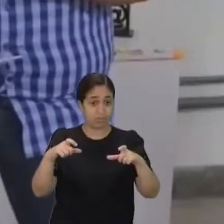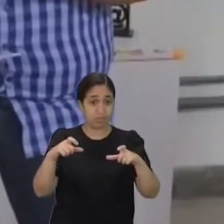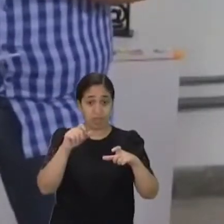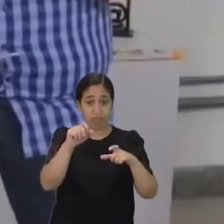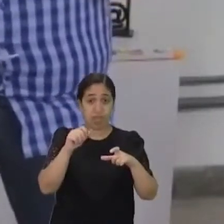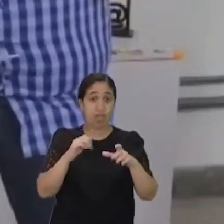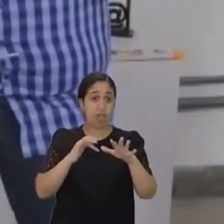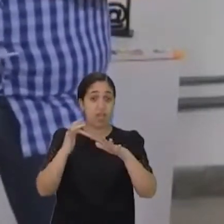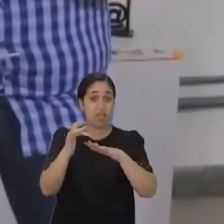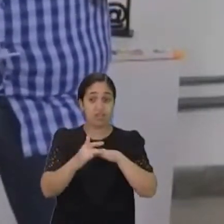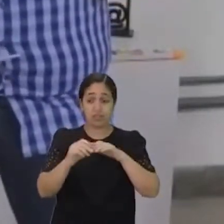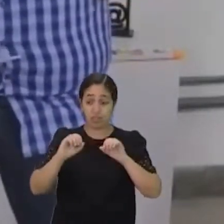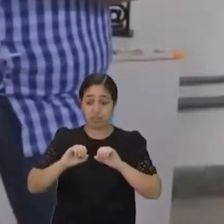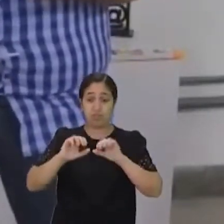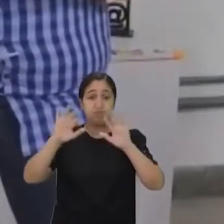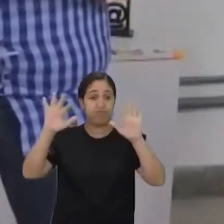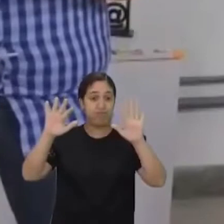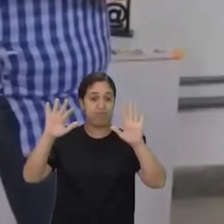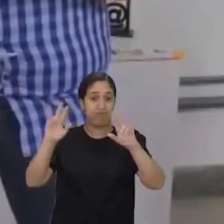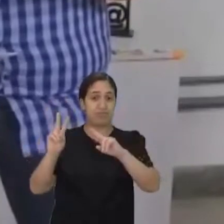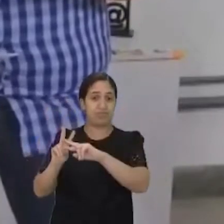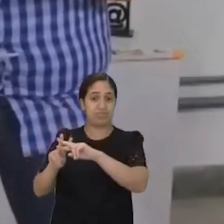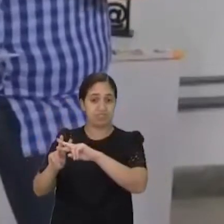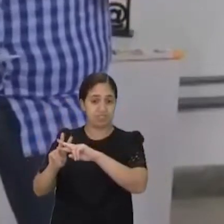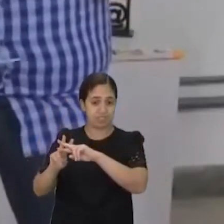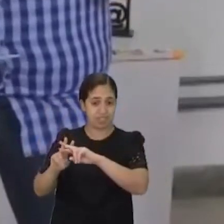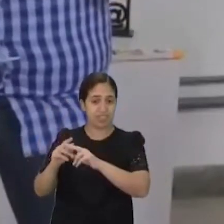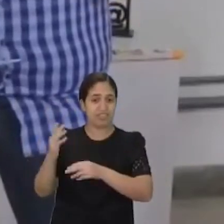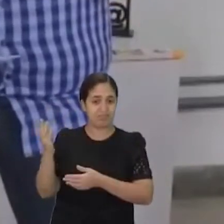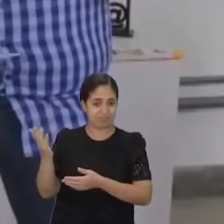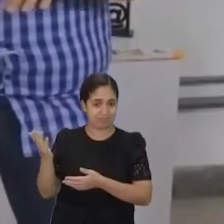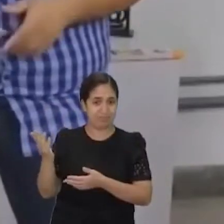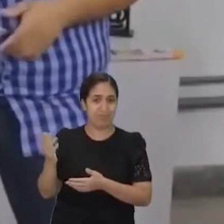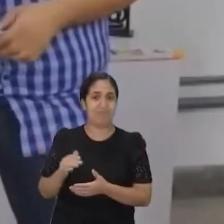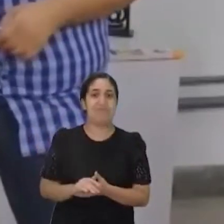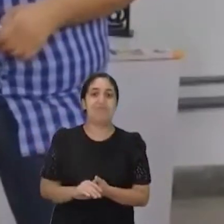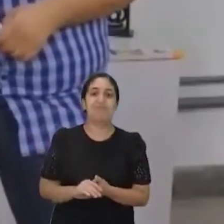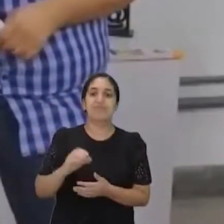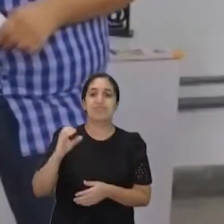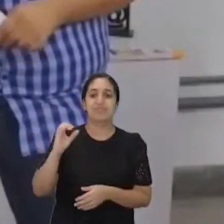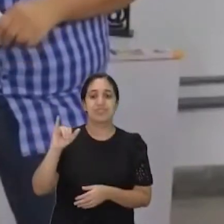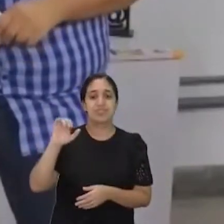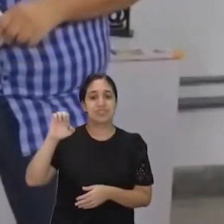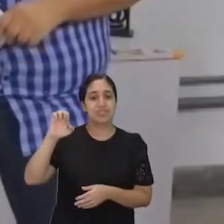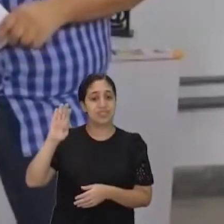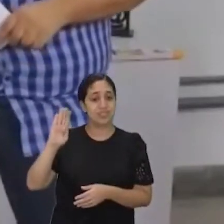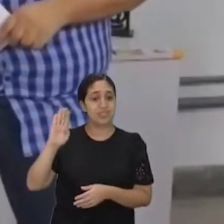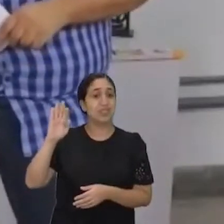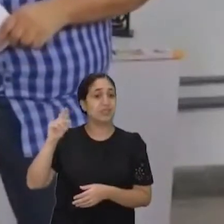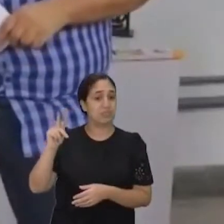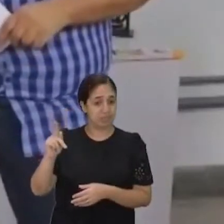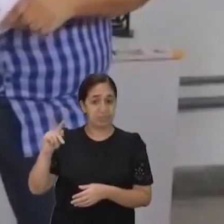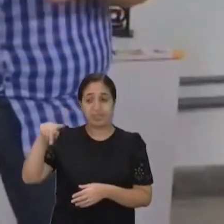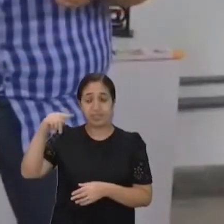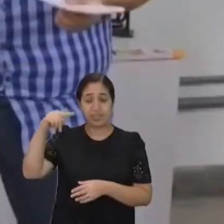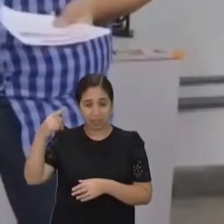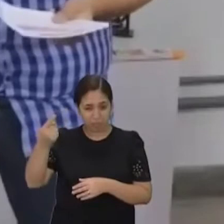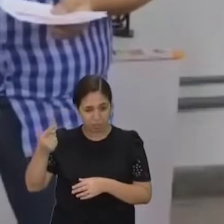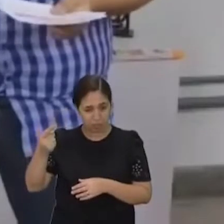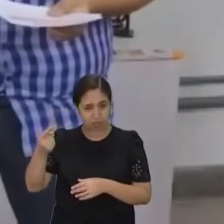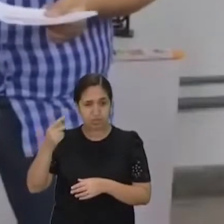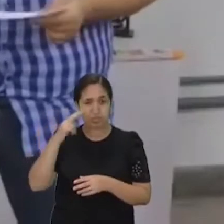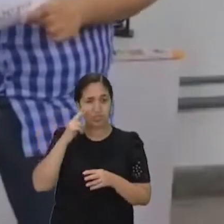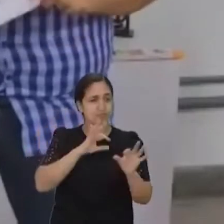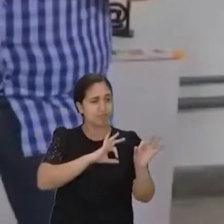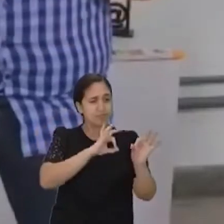sua rede social com a hashtag CIEB, tá certo? E aí depois nós vamos acompanhar as devolutivas realizadas